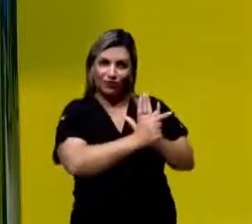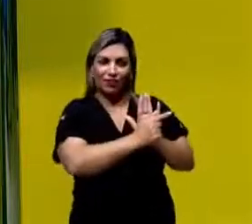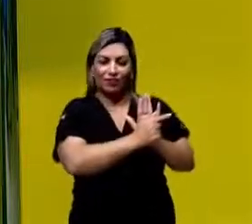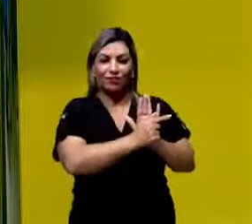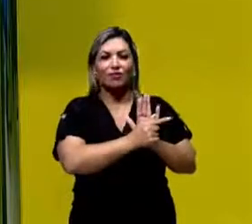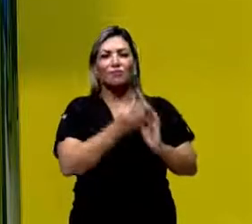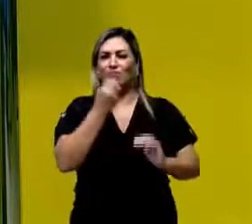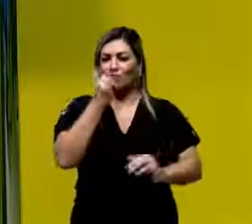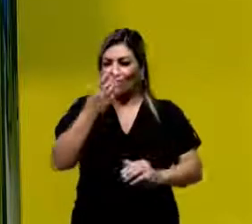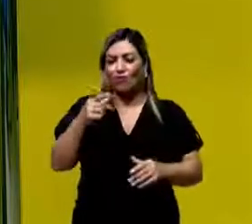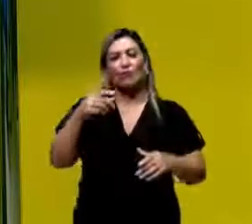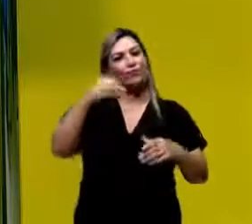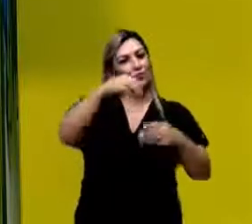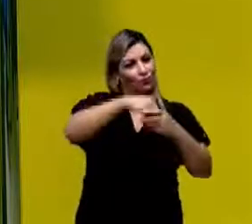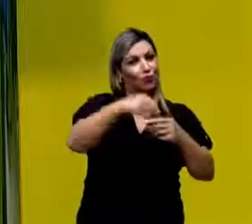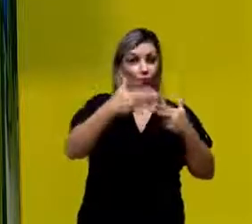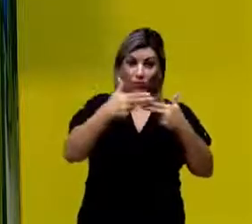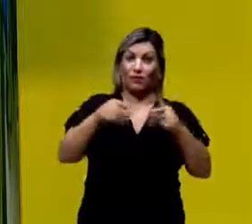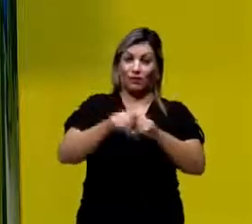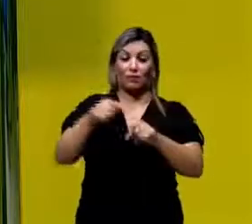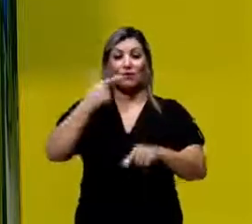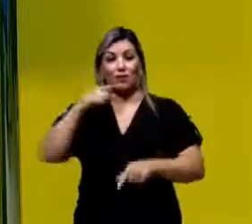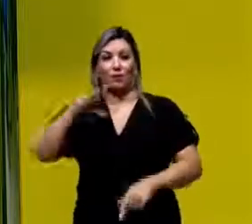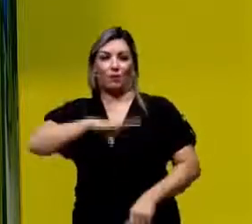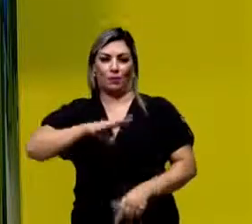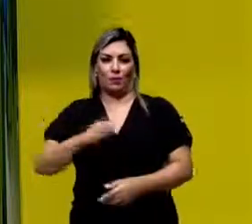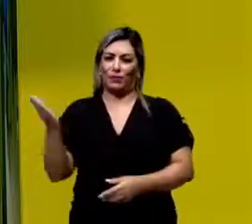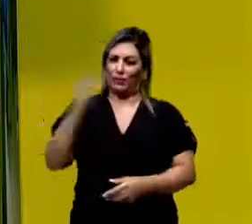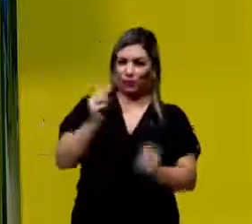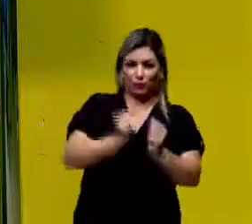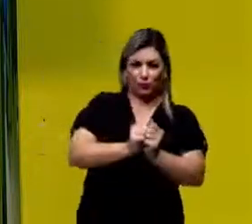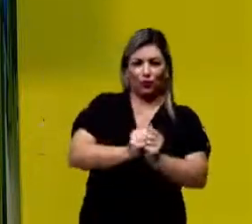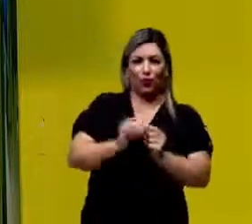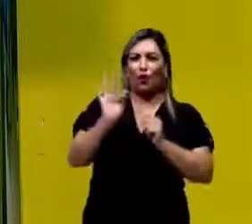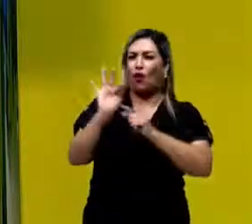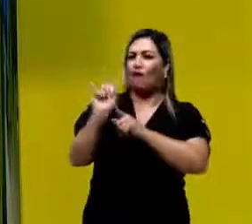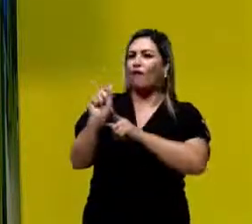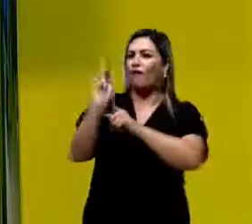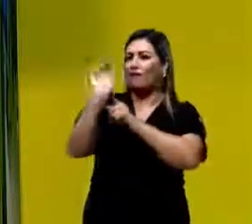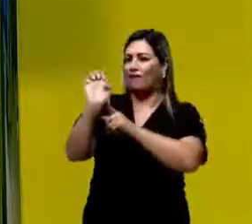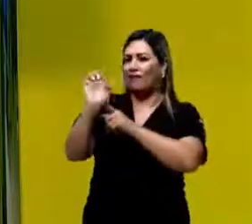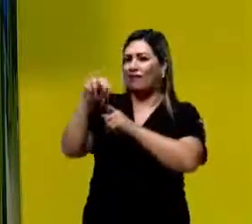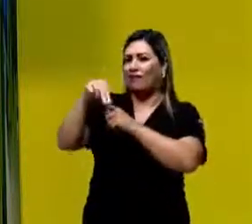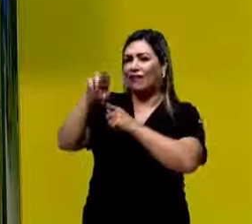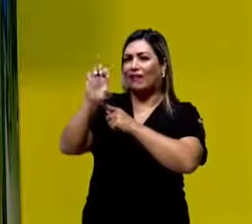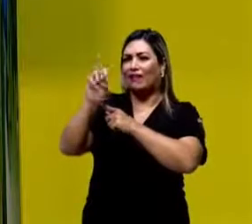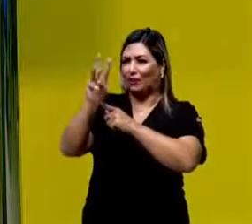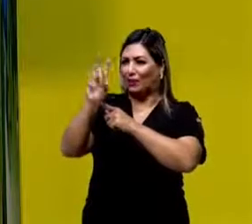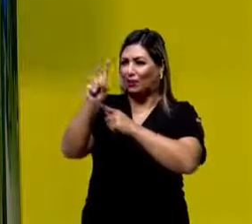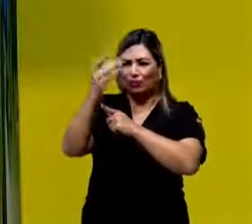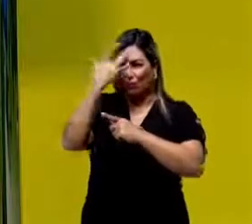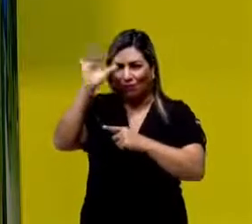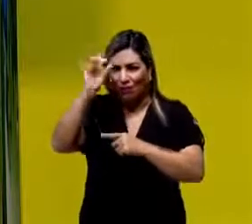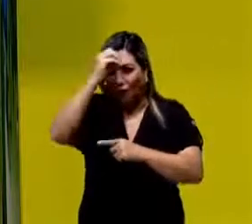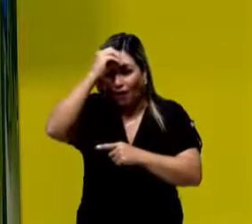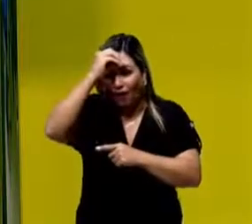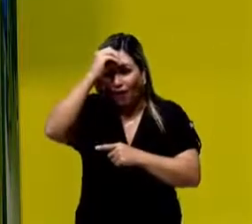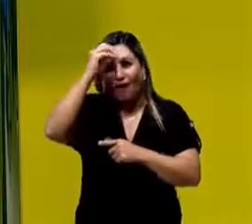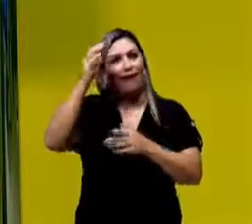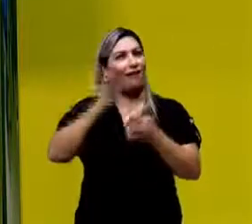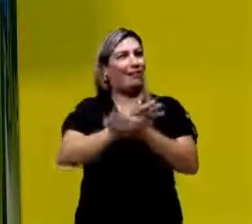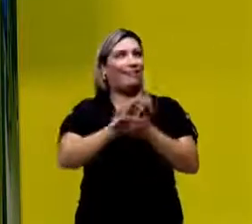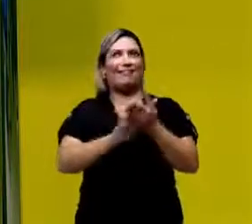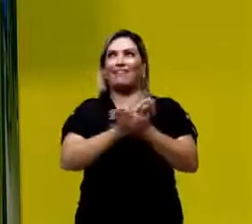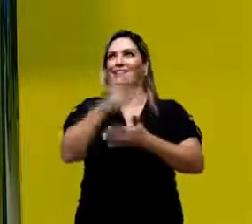também trabalhar de língua portuguesa sou Alex Girls fake News fake News eu acho que ninguém sabe o que é né porque